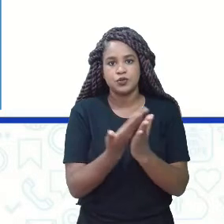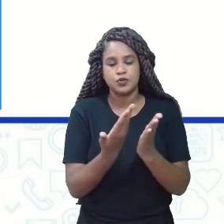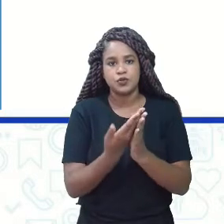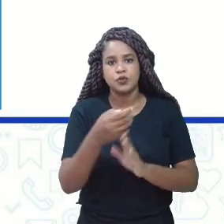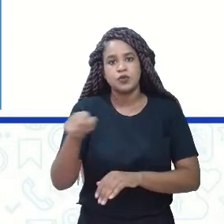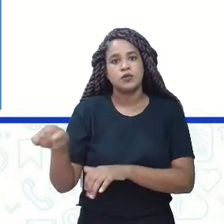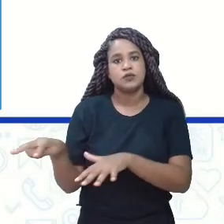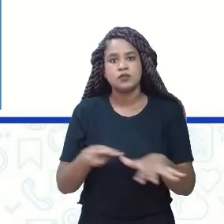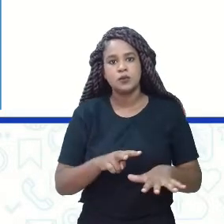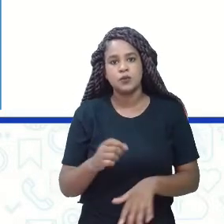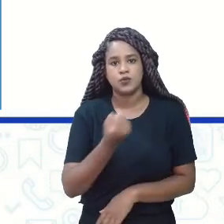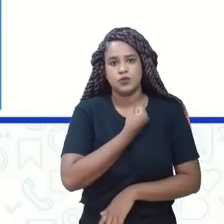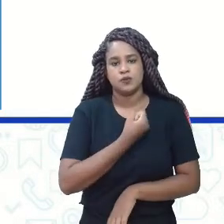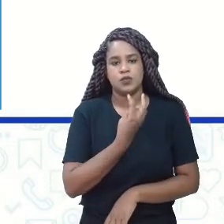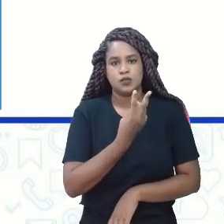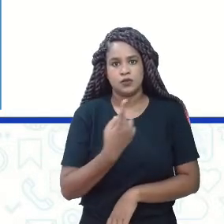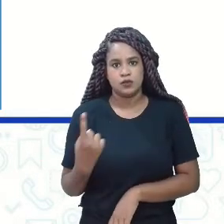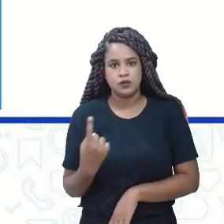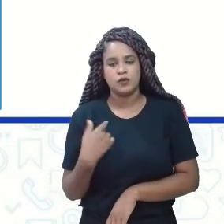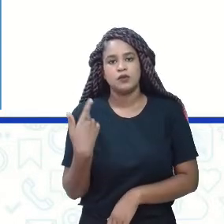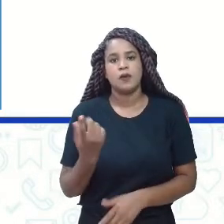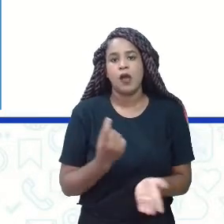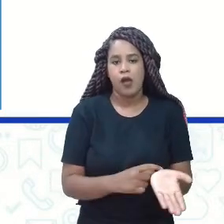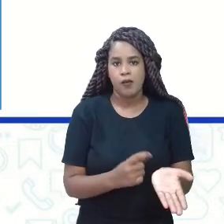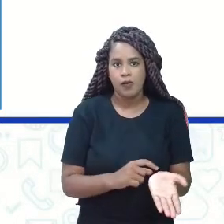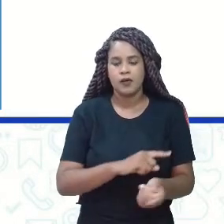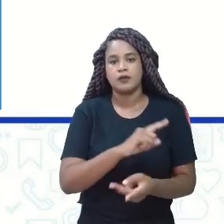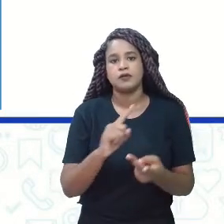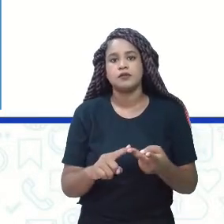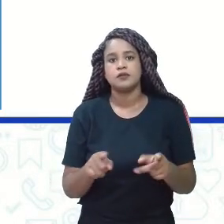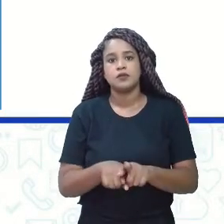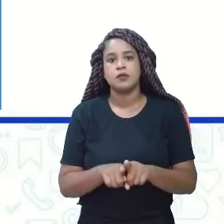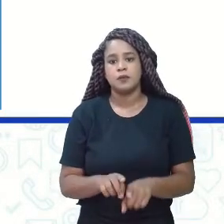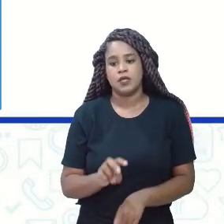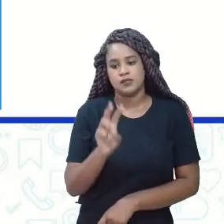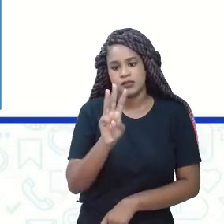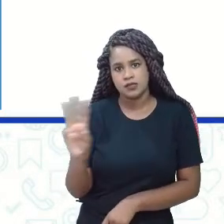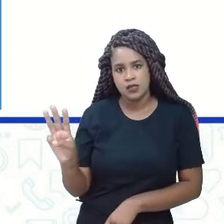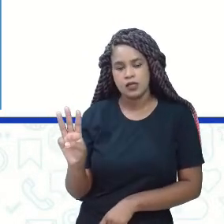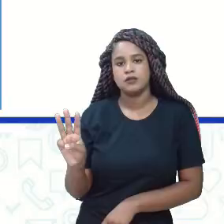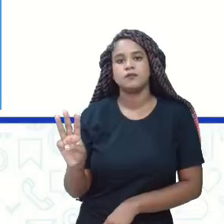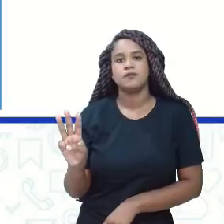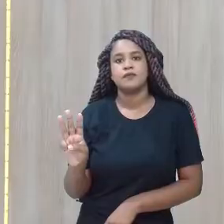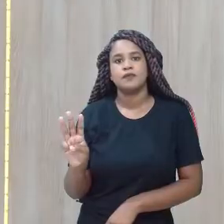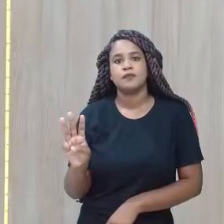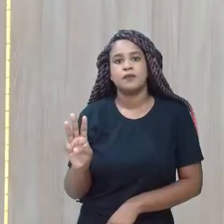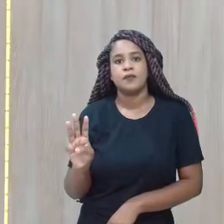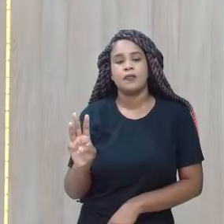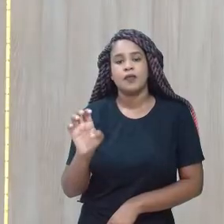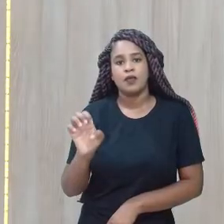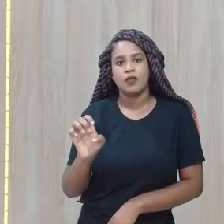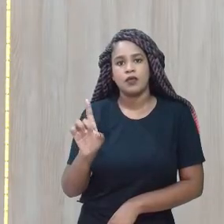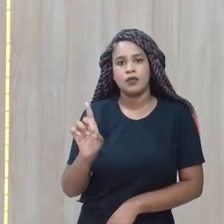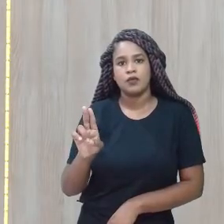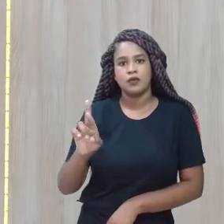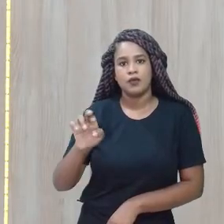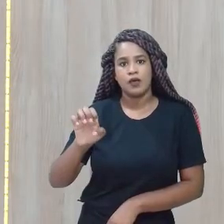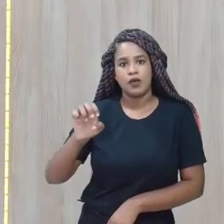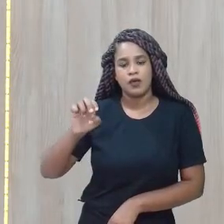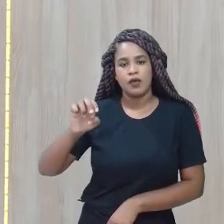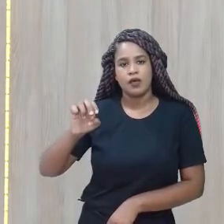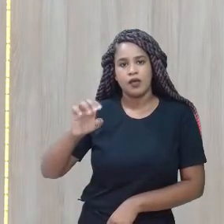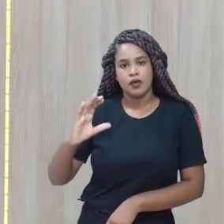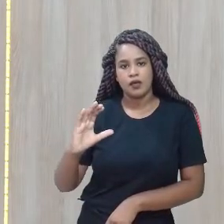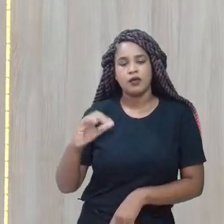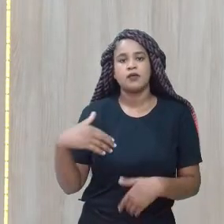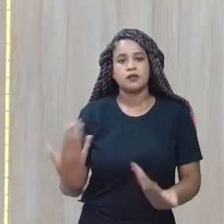pelo aplicativo, quanto pelo EducaRec, né, Tiago? EduRec. EduRec, isso, obrigada.